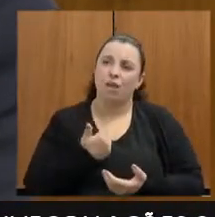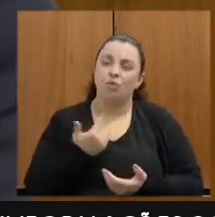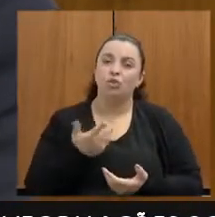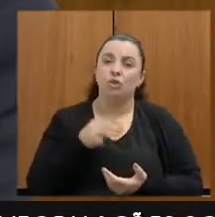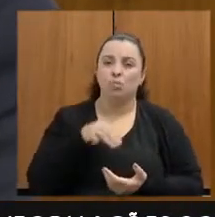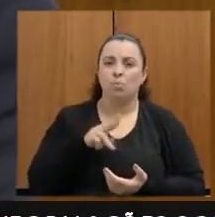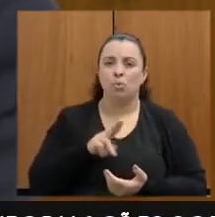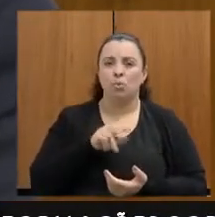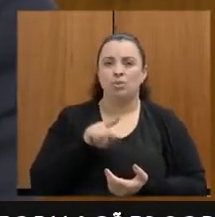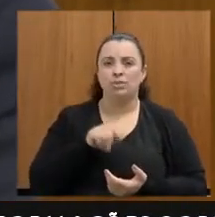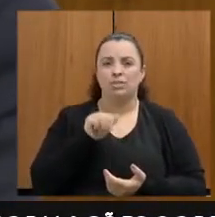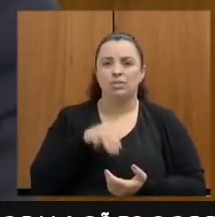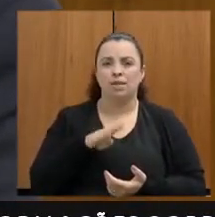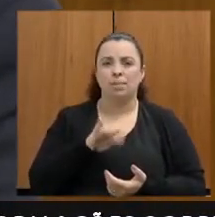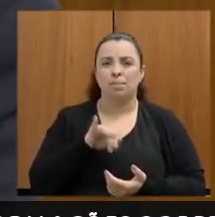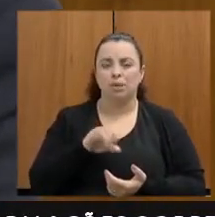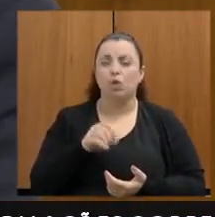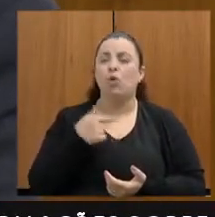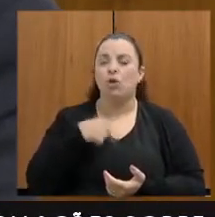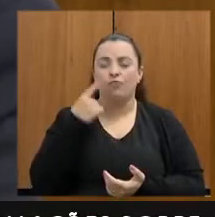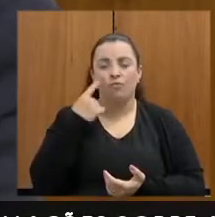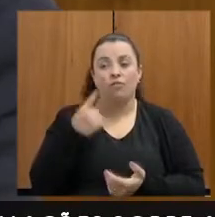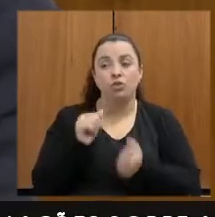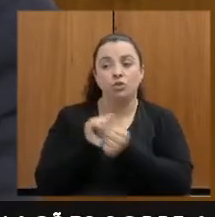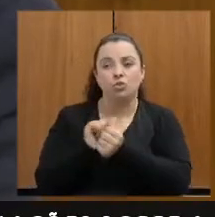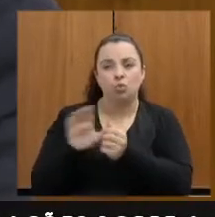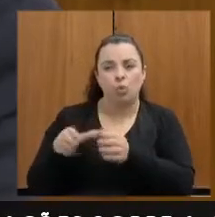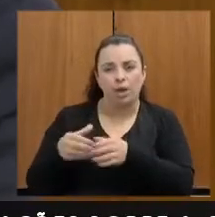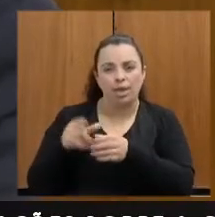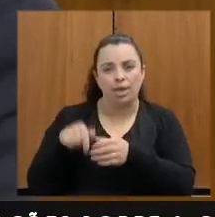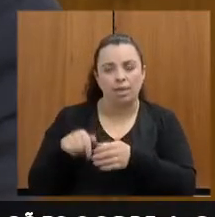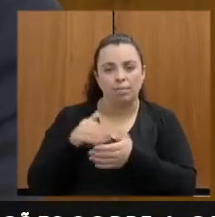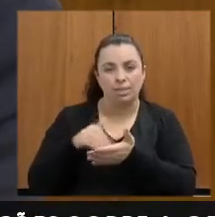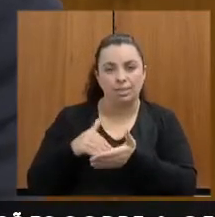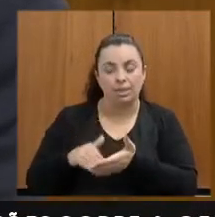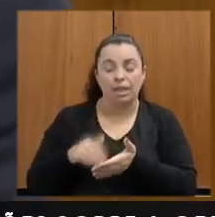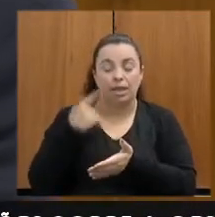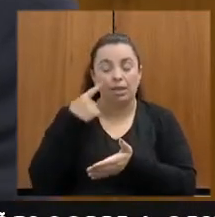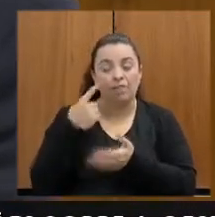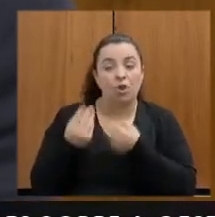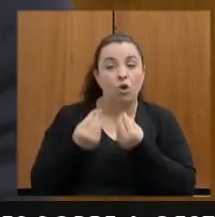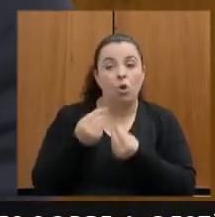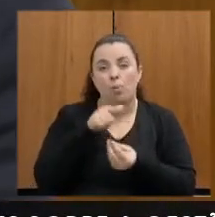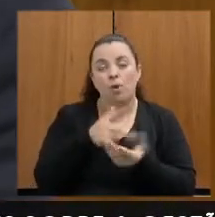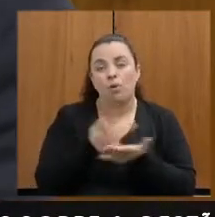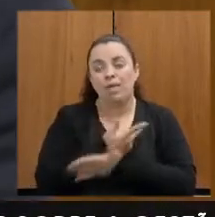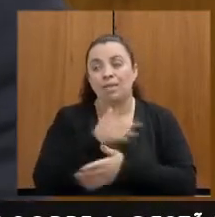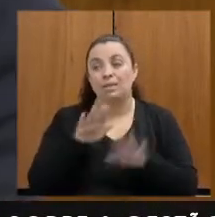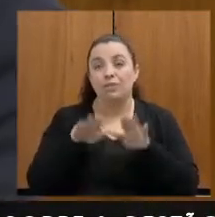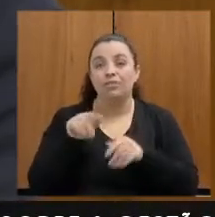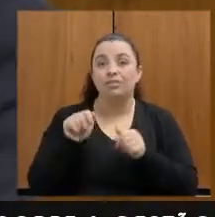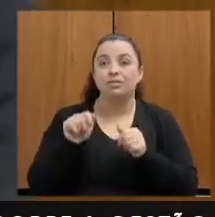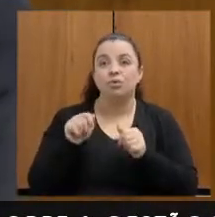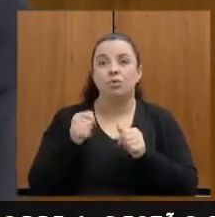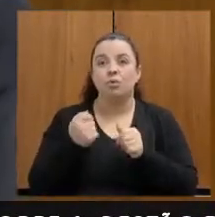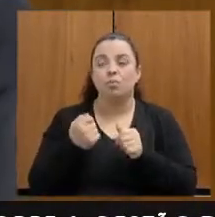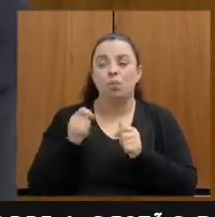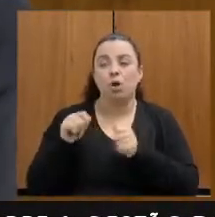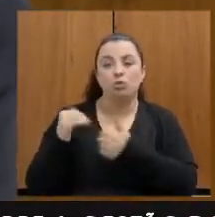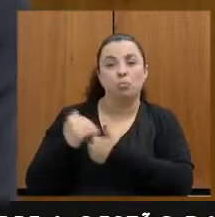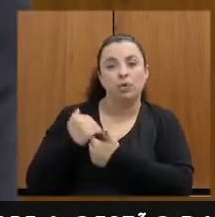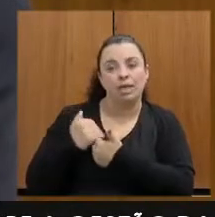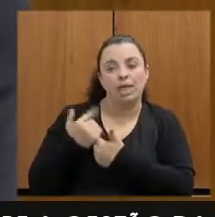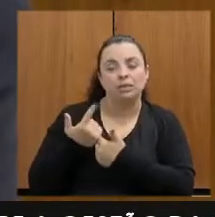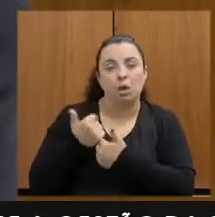eu vou olhar eu vou olhar com a minha equipe o que o que que temos ali que a gente às vezes é uma orientação que a gente possa buscar